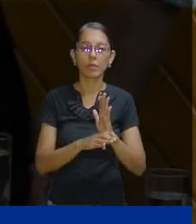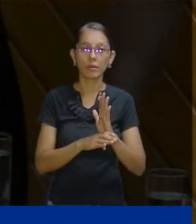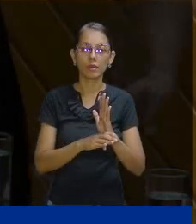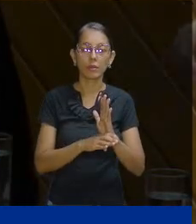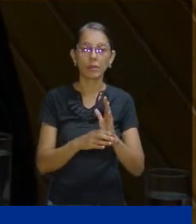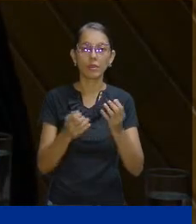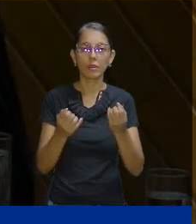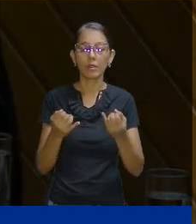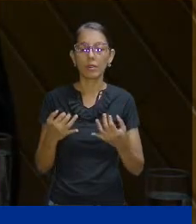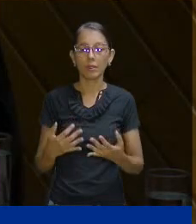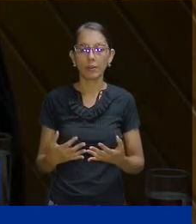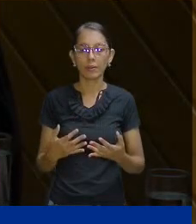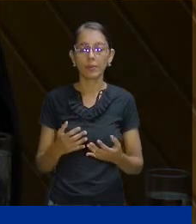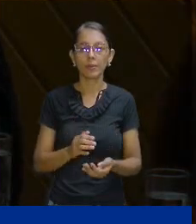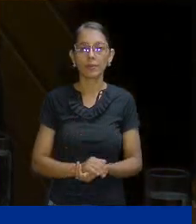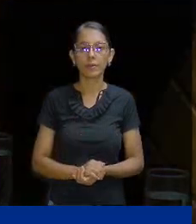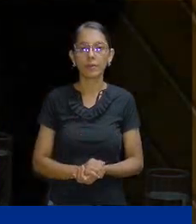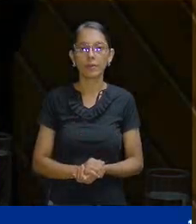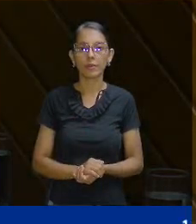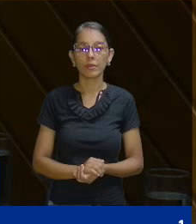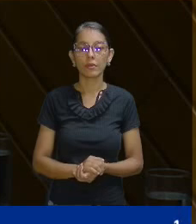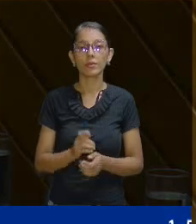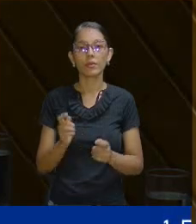estabelecimento de limitação